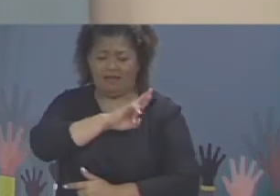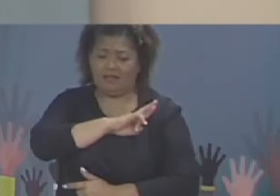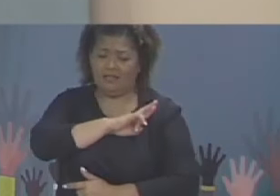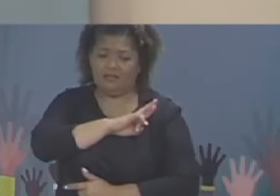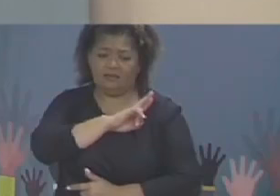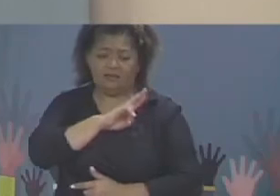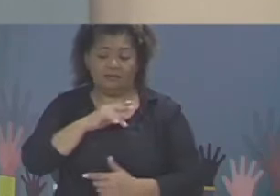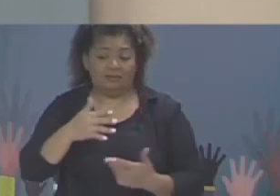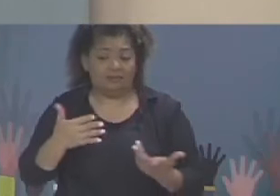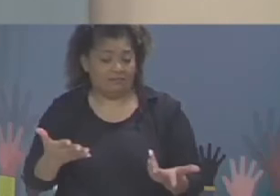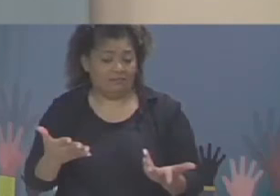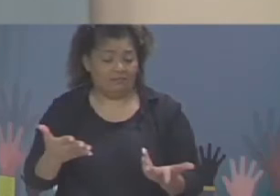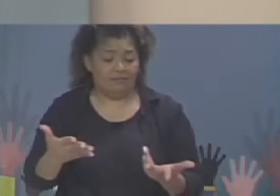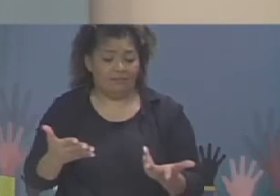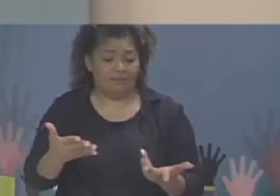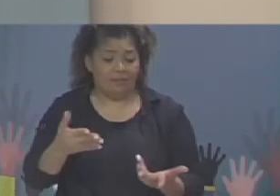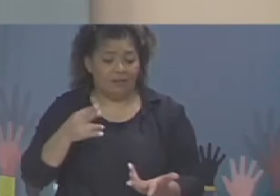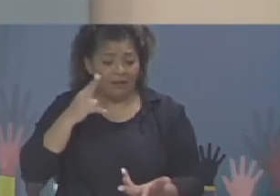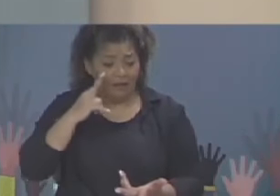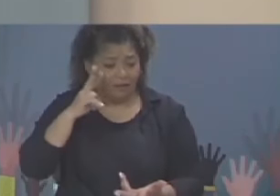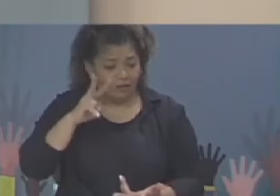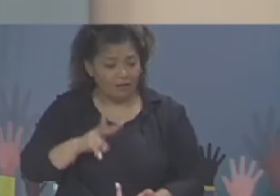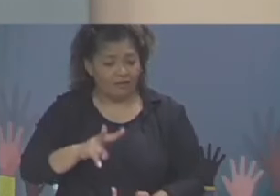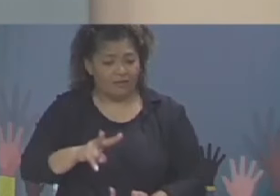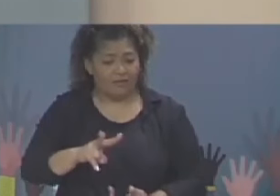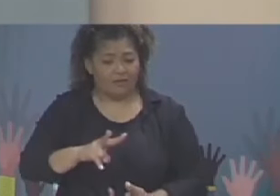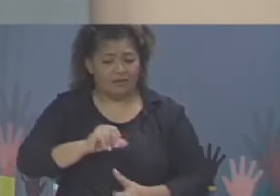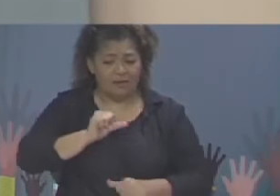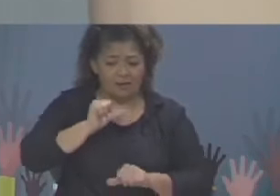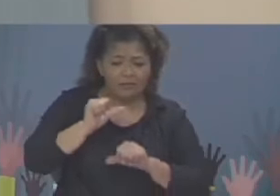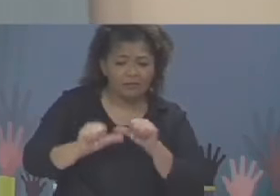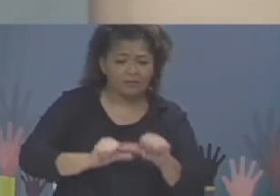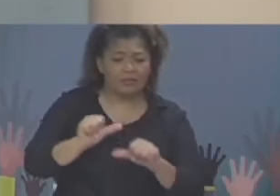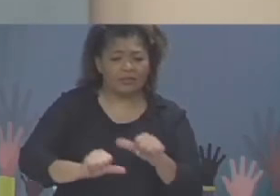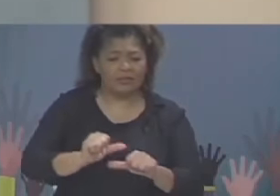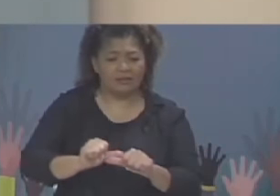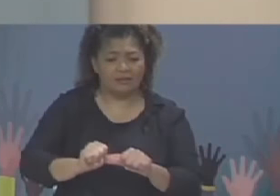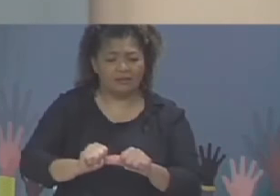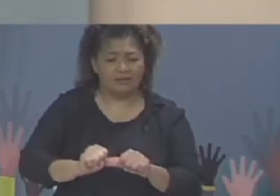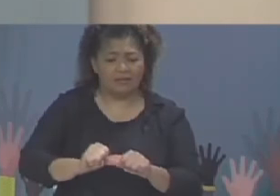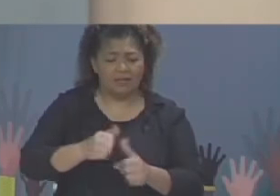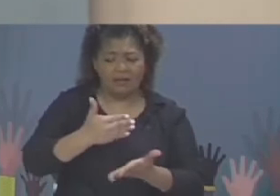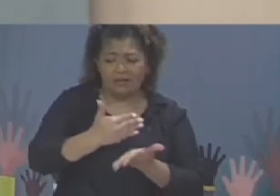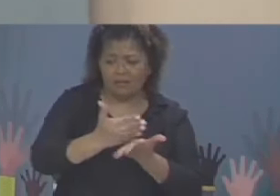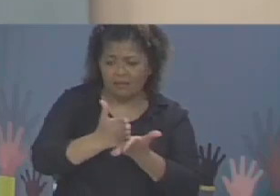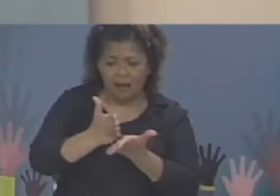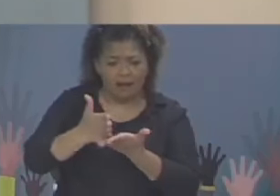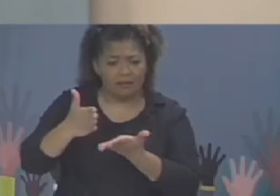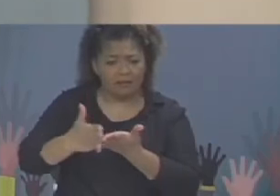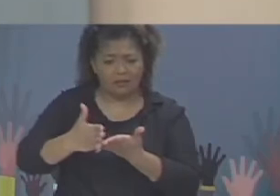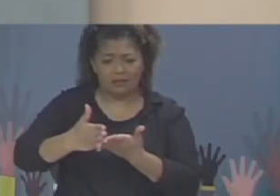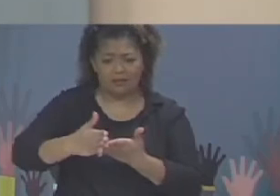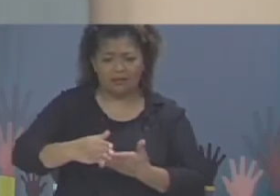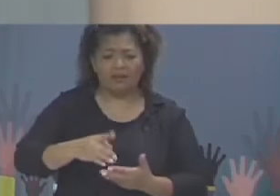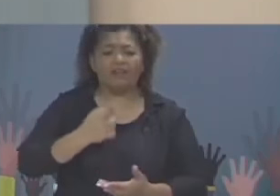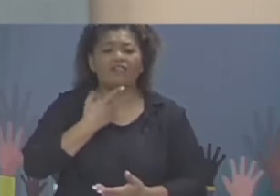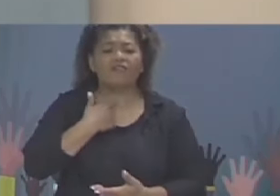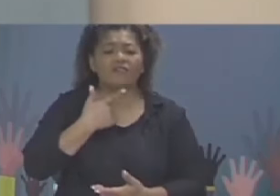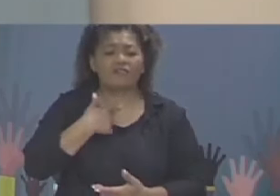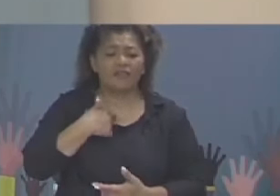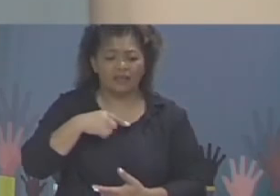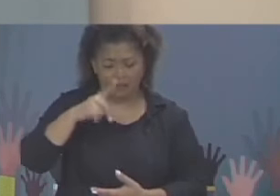renovação, jamais virão a renovação com uma movimentação partido ideológica. Somos contra isso. O nosso partido é o